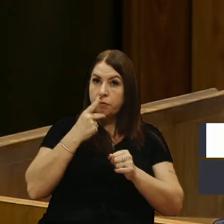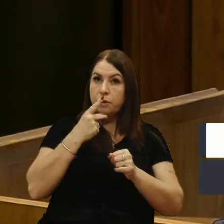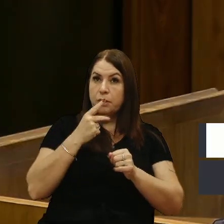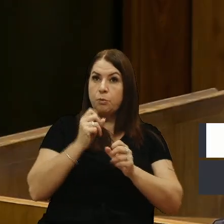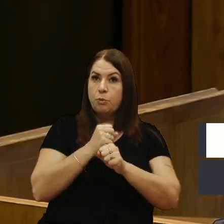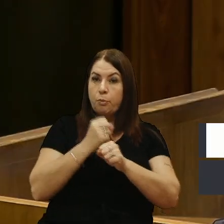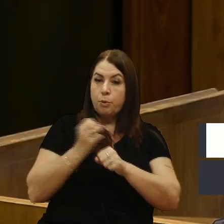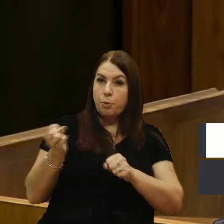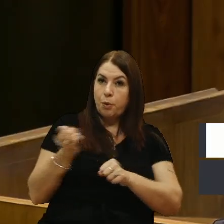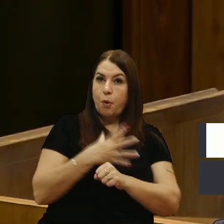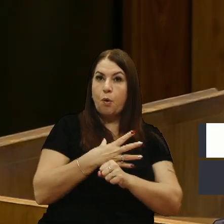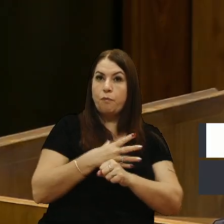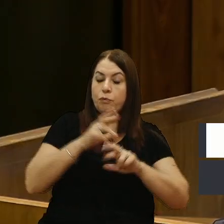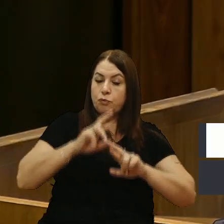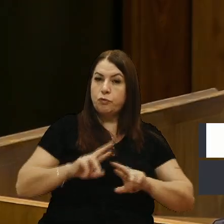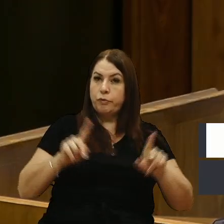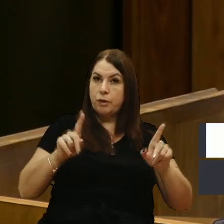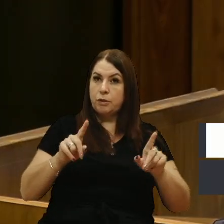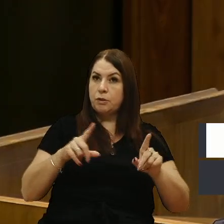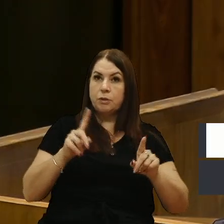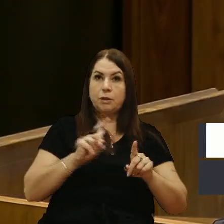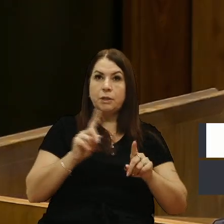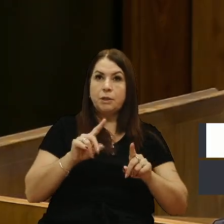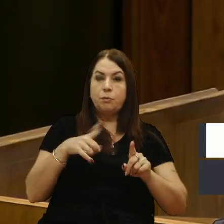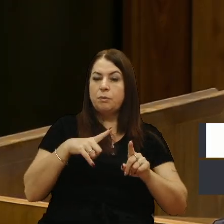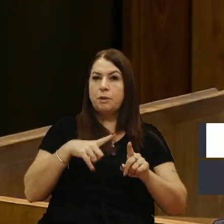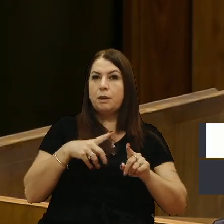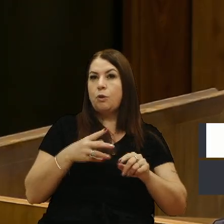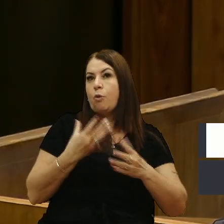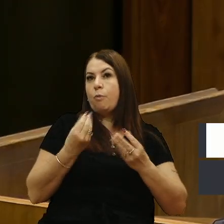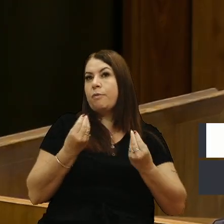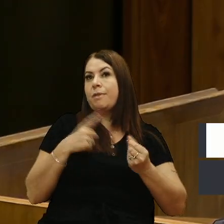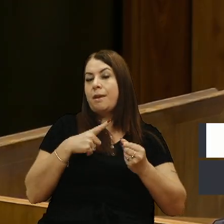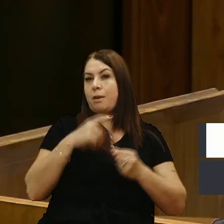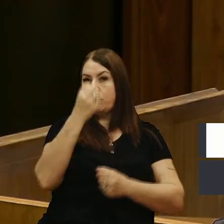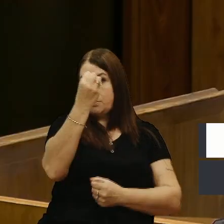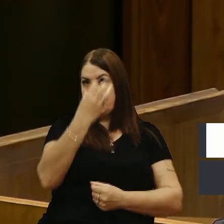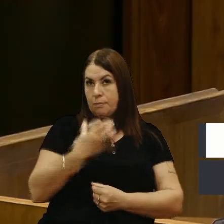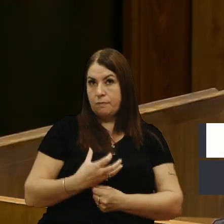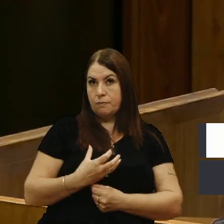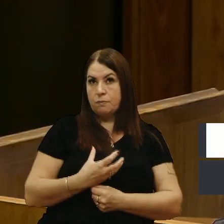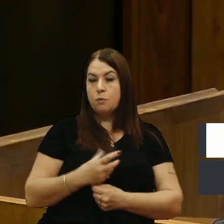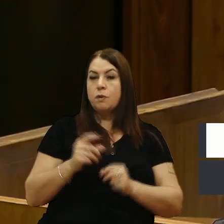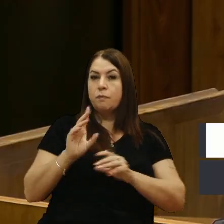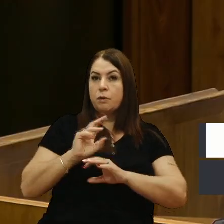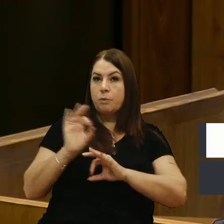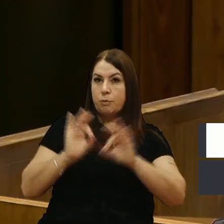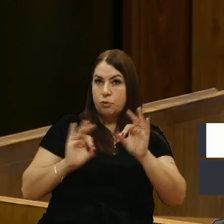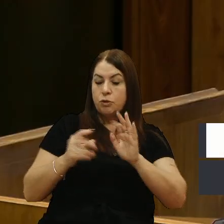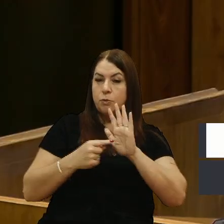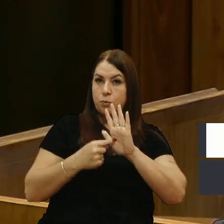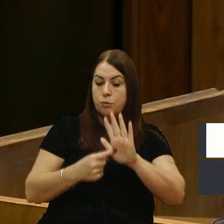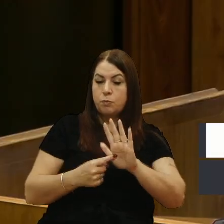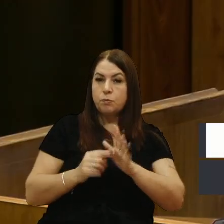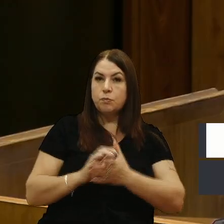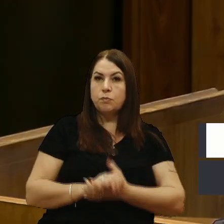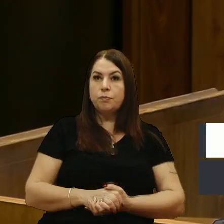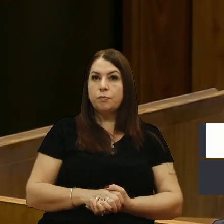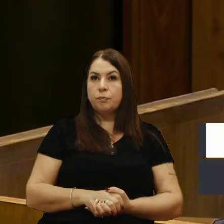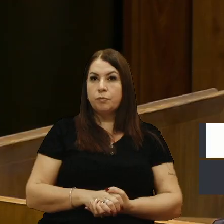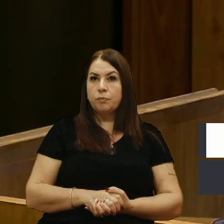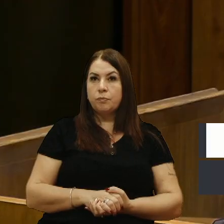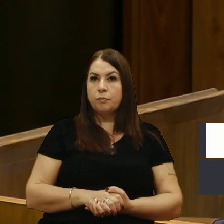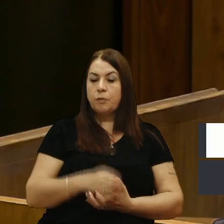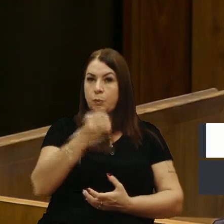obra nova, é uma obra diferente, é uma obra que não comporta semáforo. O que foi projetado, o que está demonstrado, é que